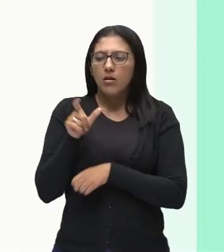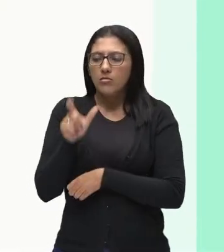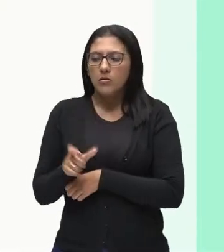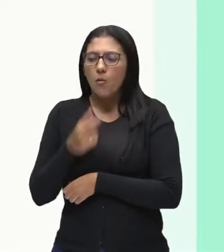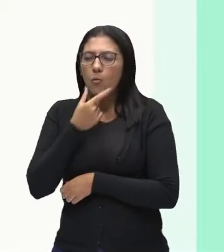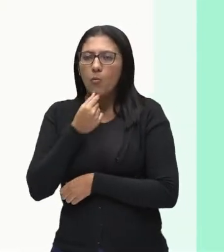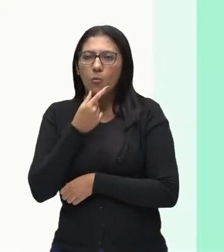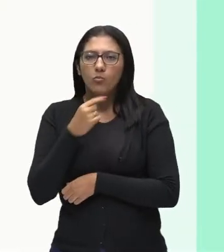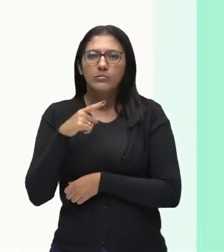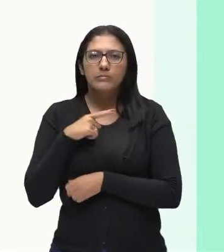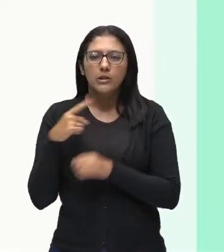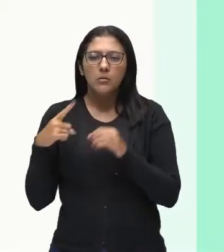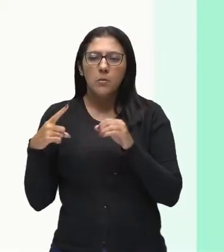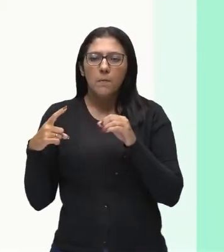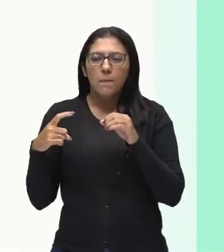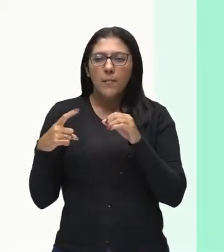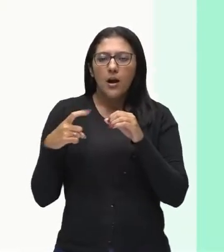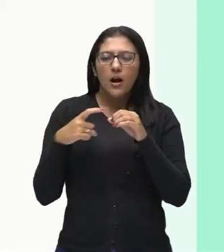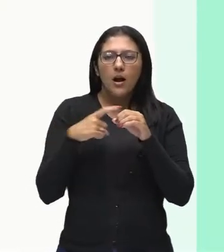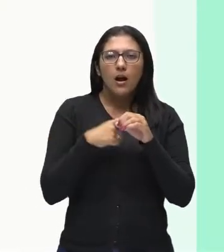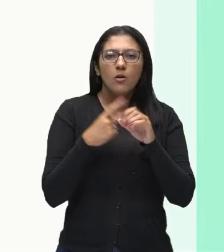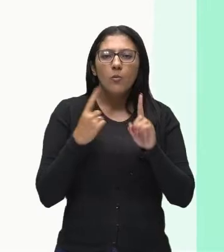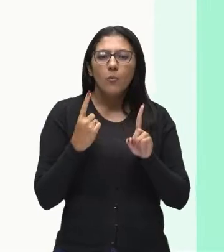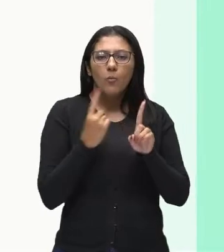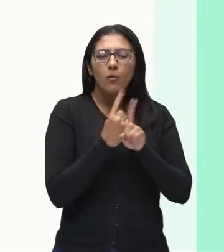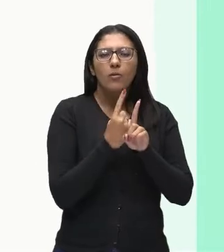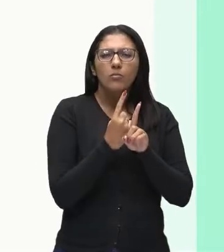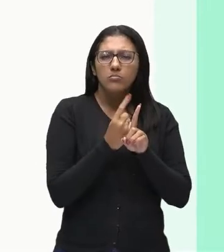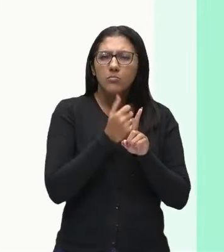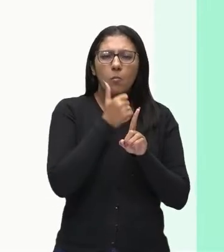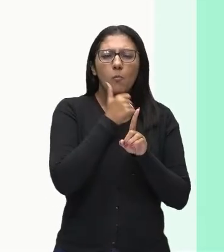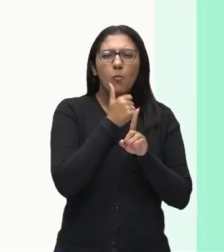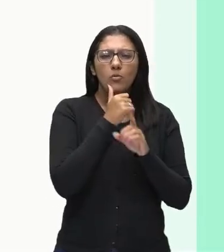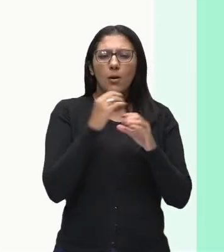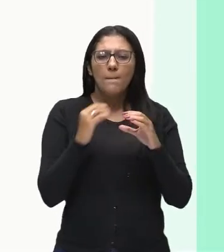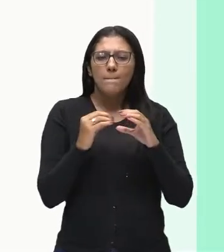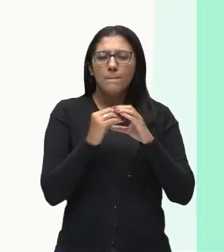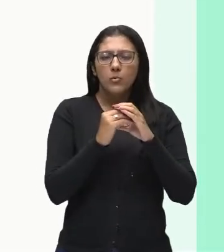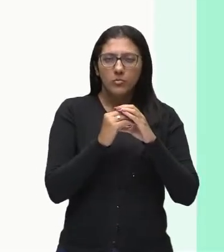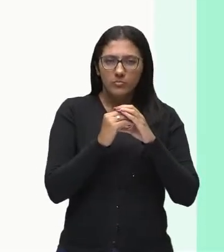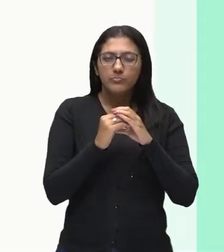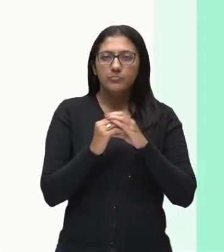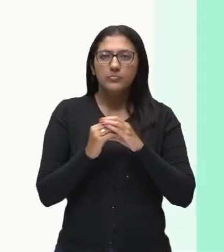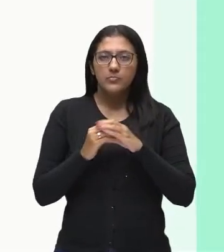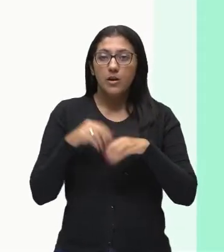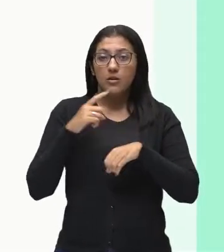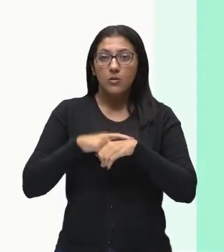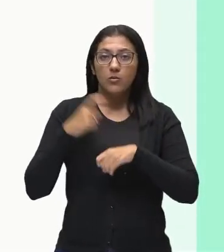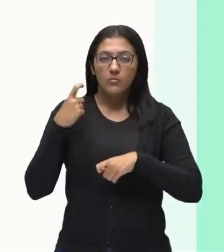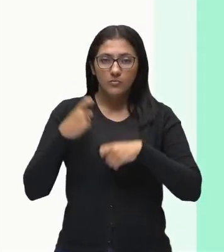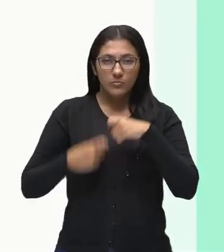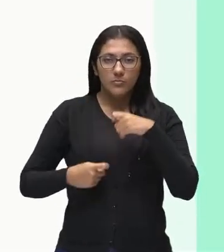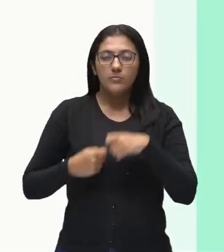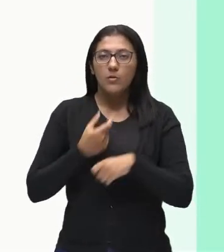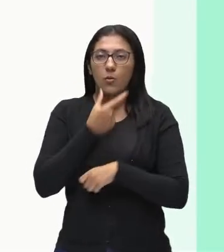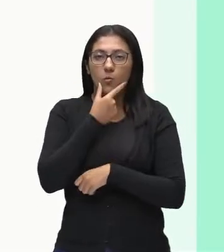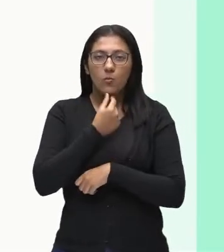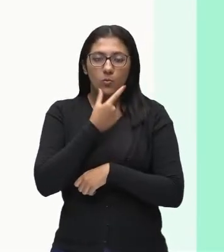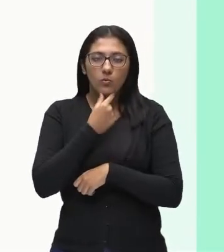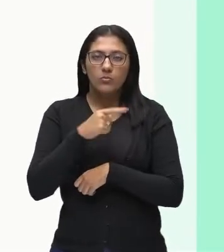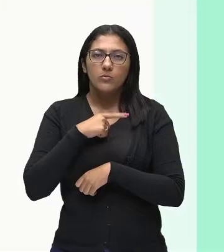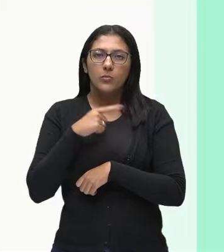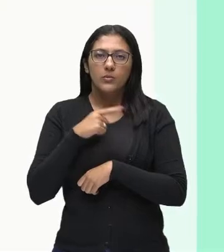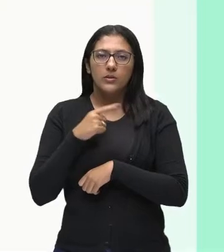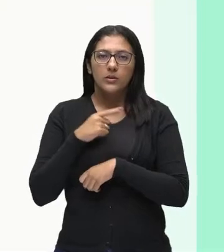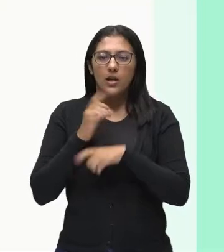vão chegar até o ovócito? Bem, na relação sexual, o homem libera o